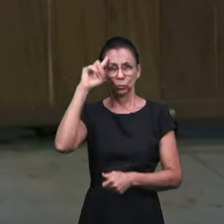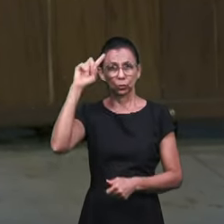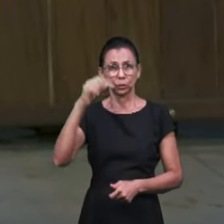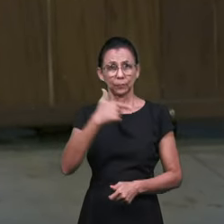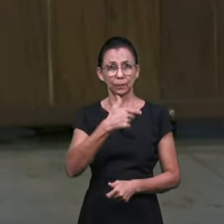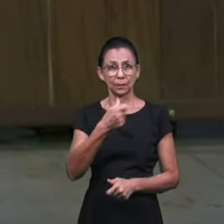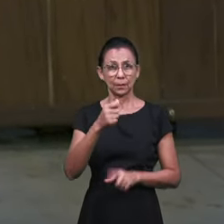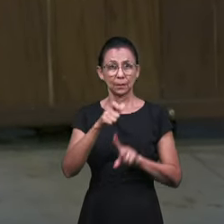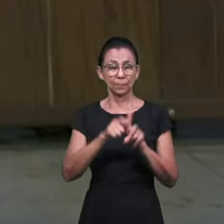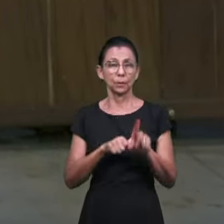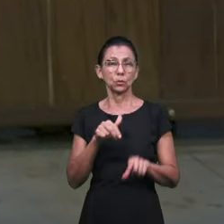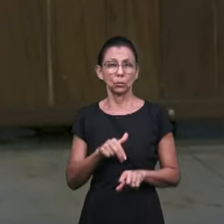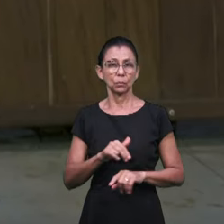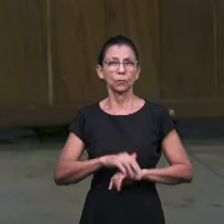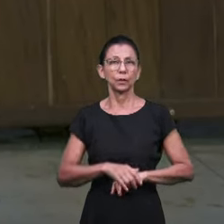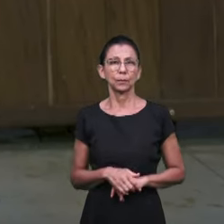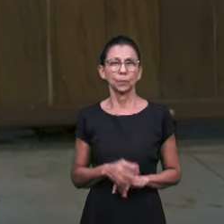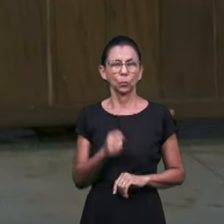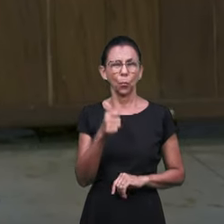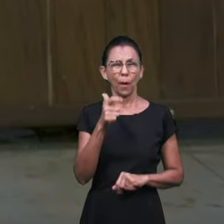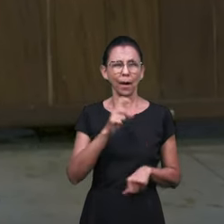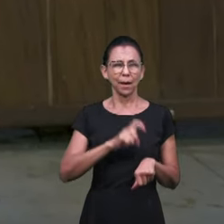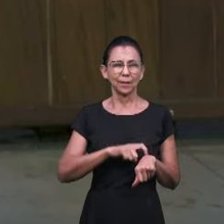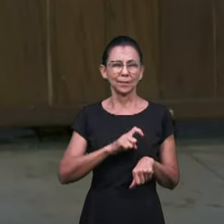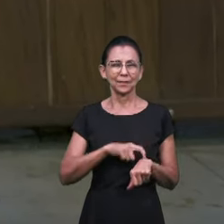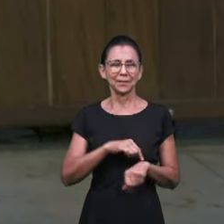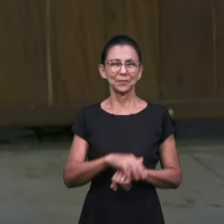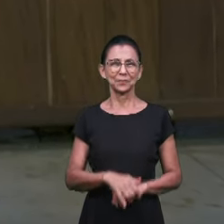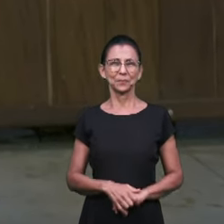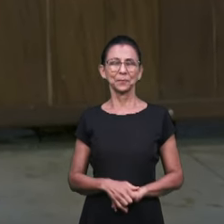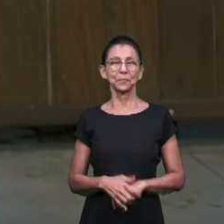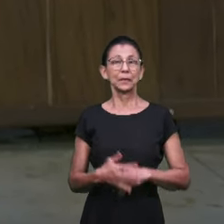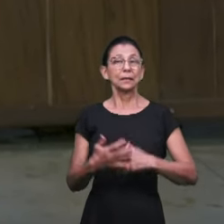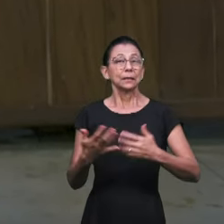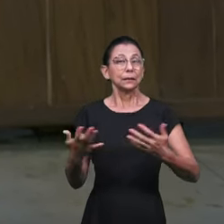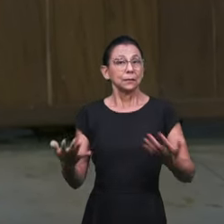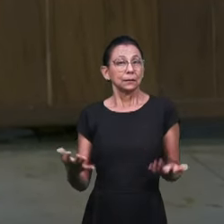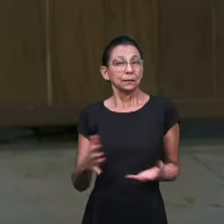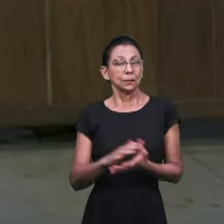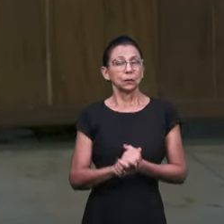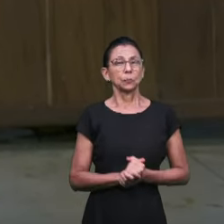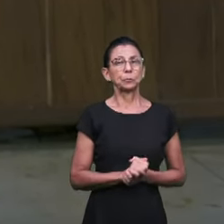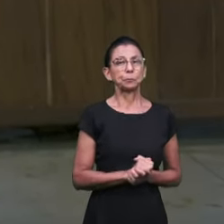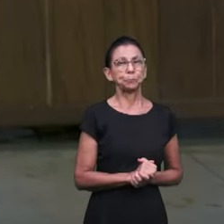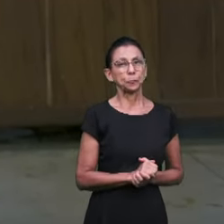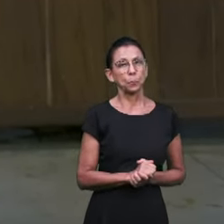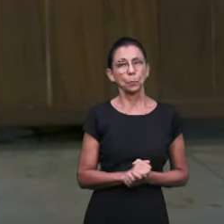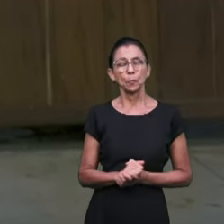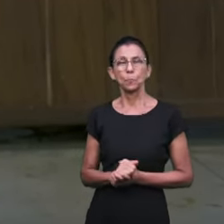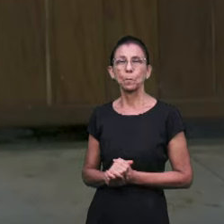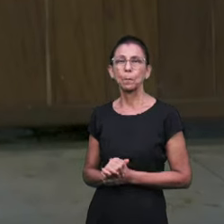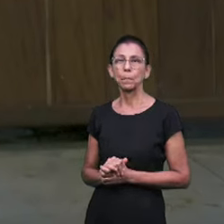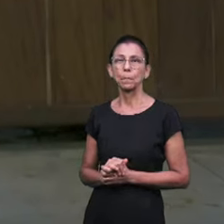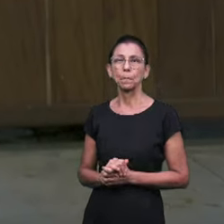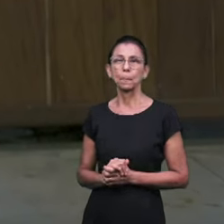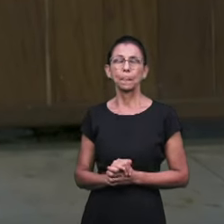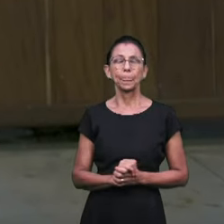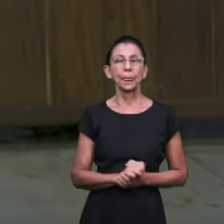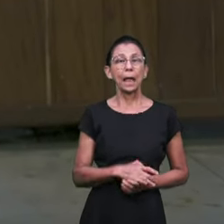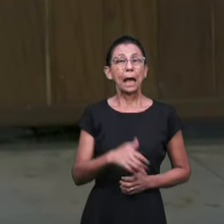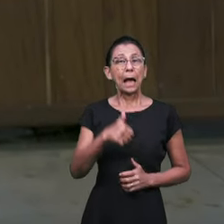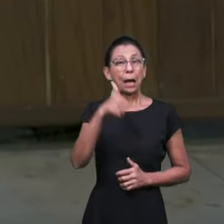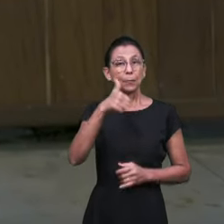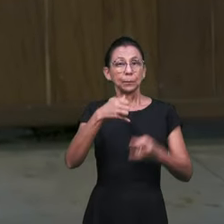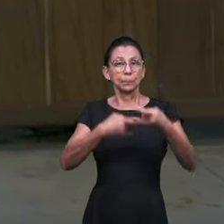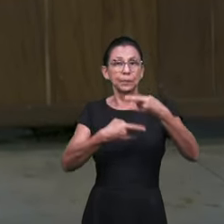de novembro próximo, deste próximo mês. Muito bem, a nossa primeira live, você vai ver lá o assunto, que ela começou